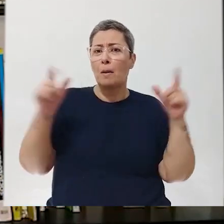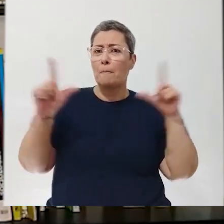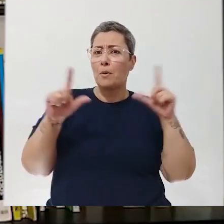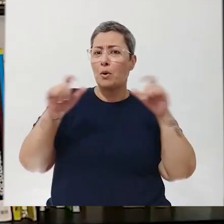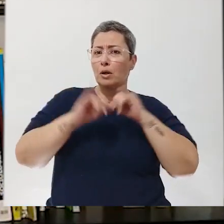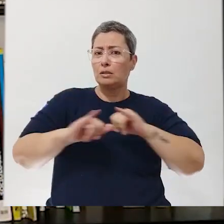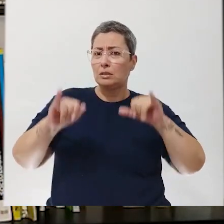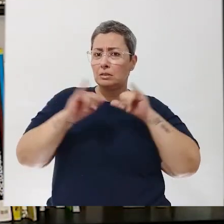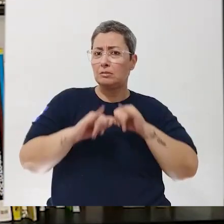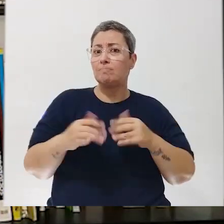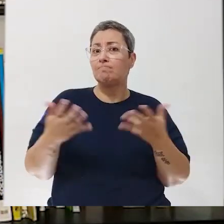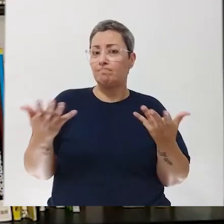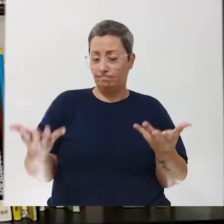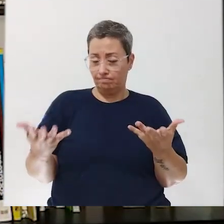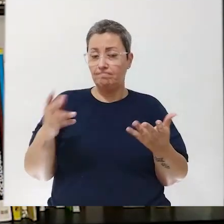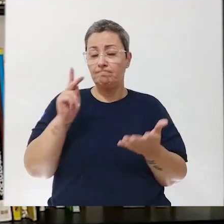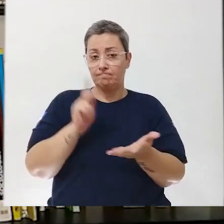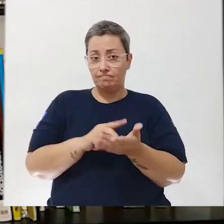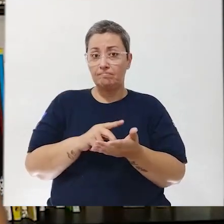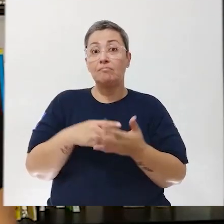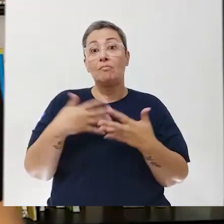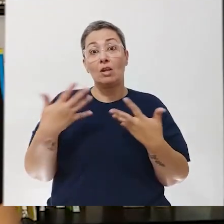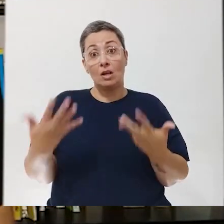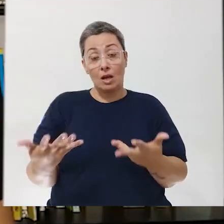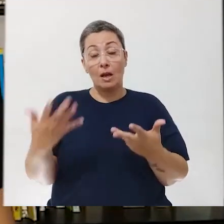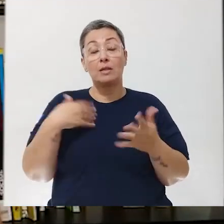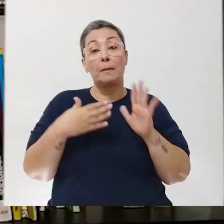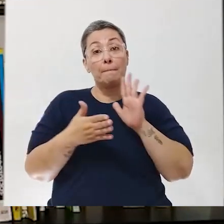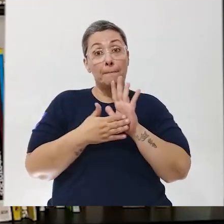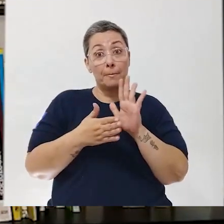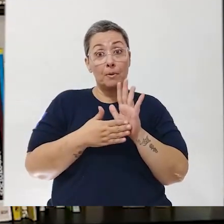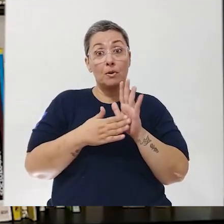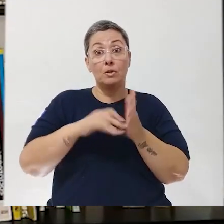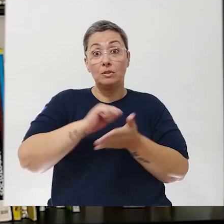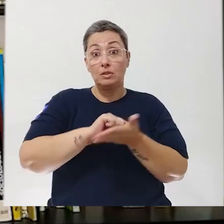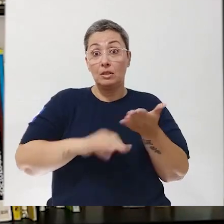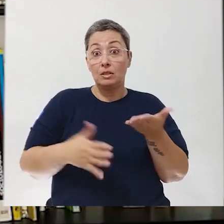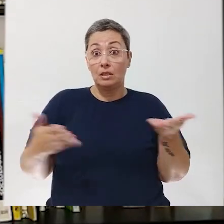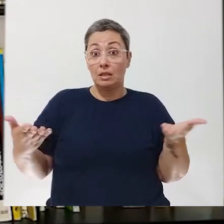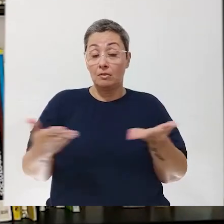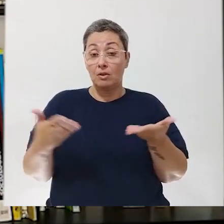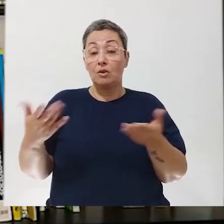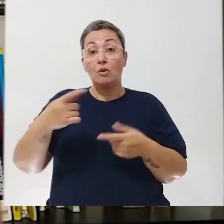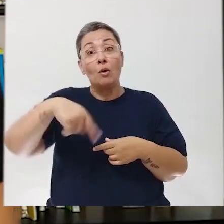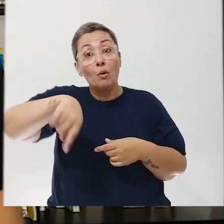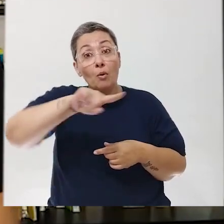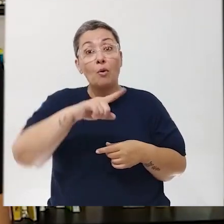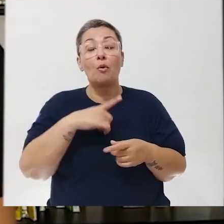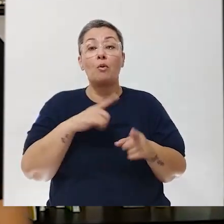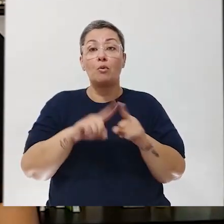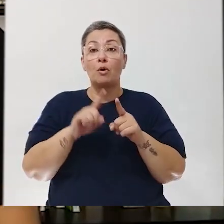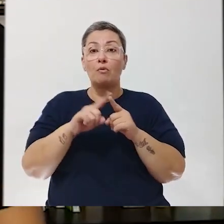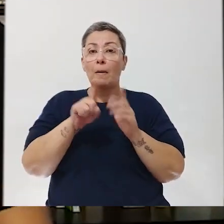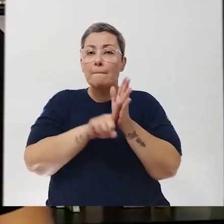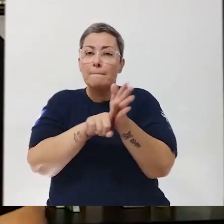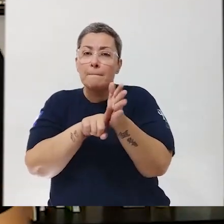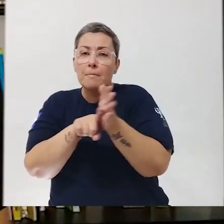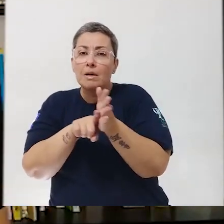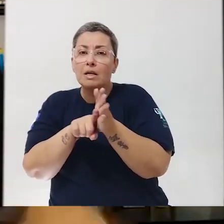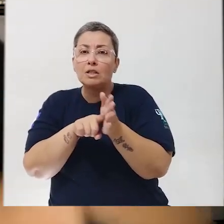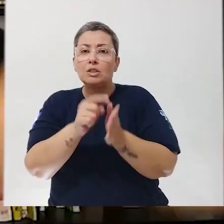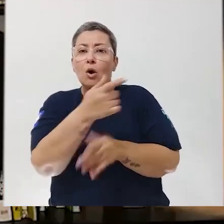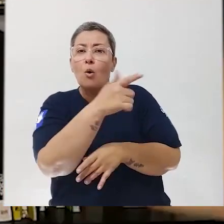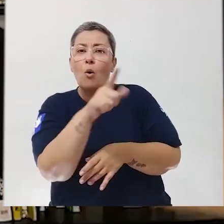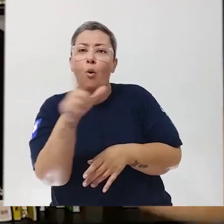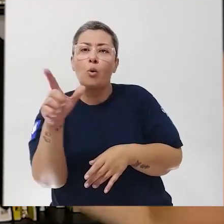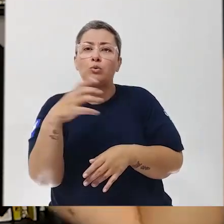e noticiários que eu falei, não é verdade? Então a proposta de atividade de hoje é que vocês façam uma pesquisa